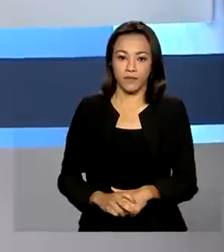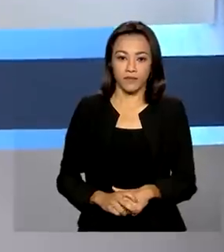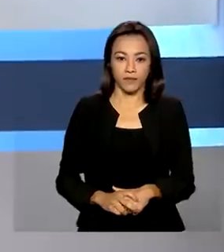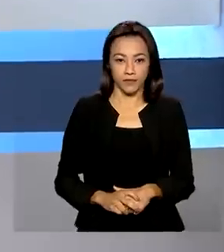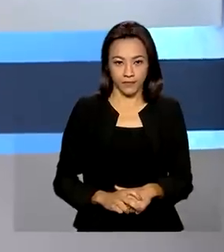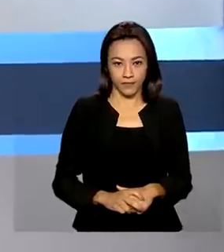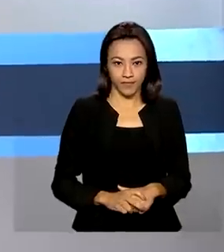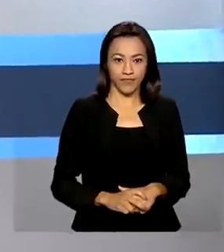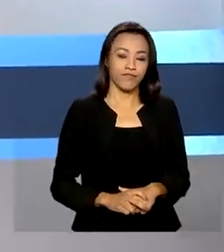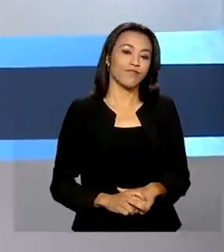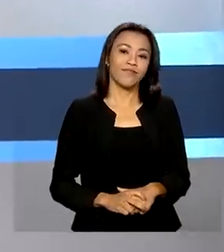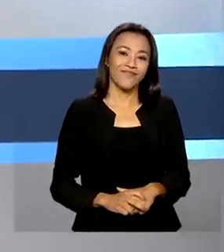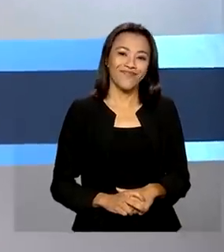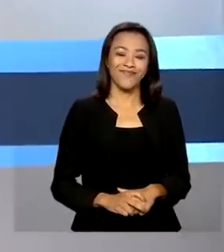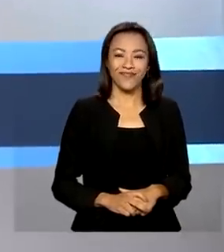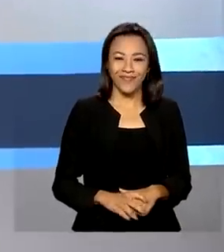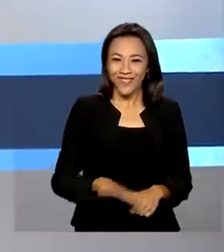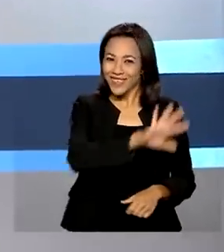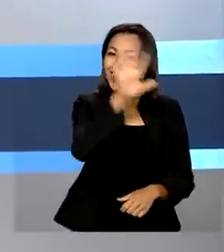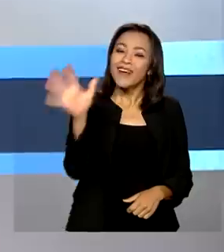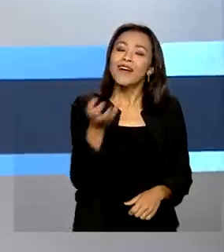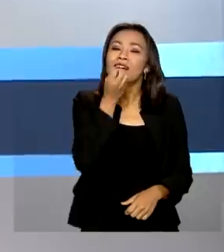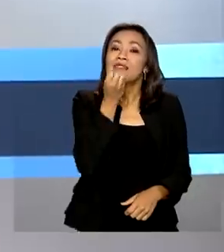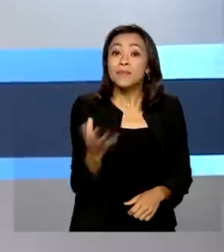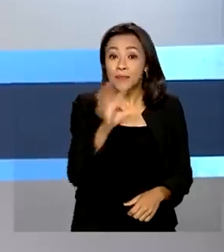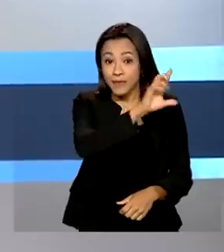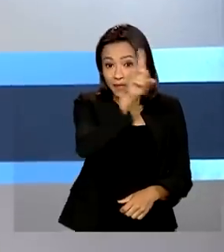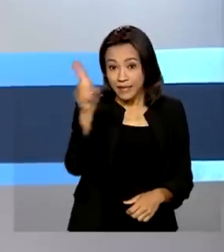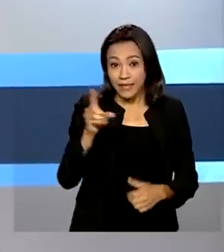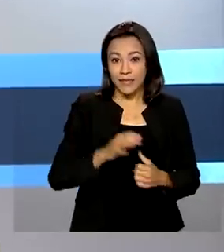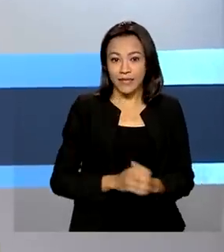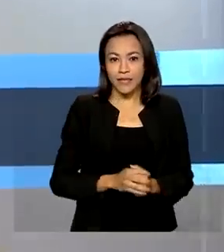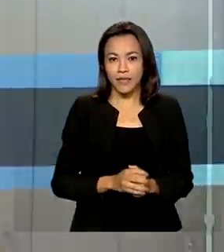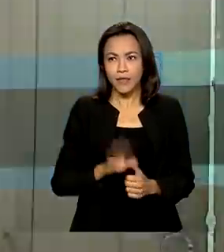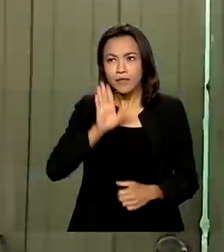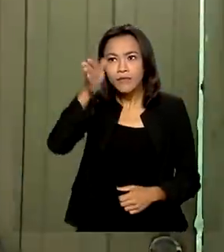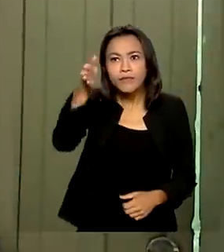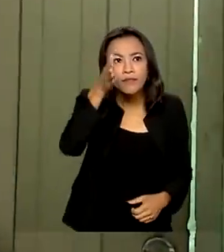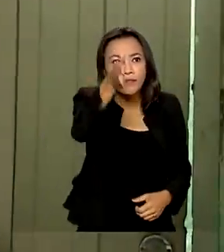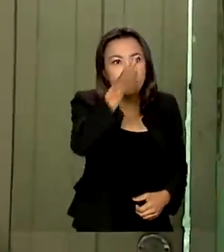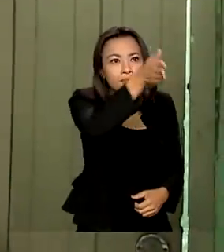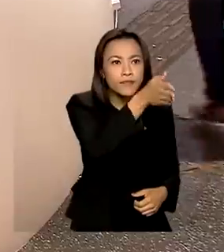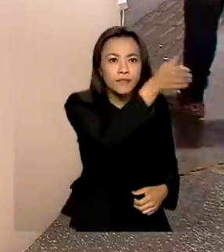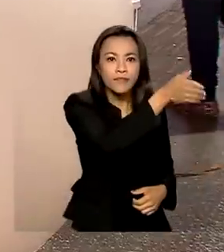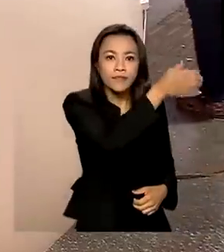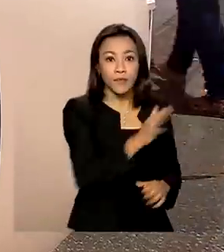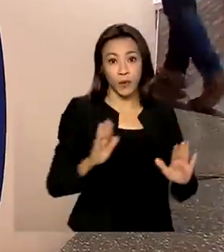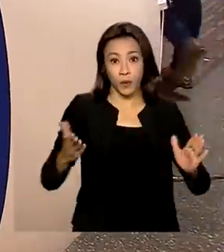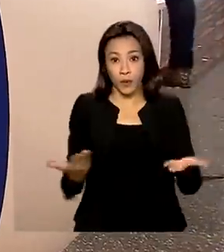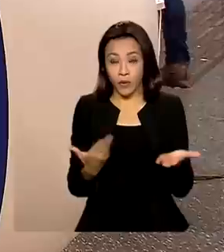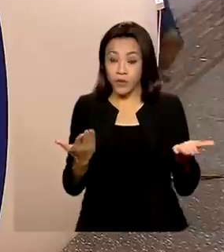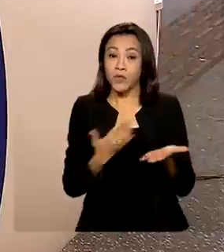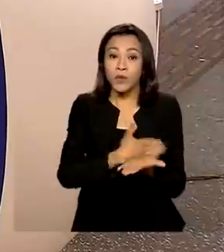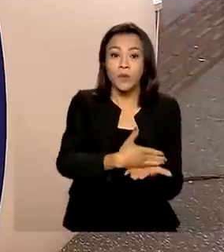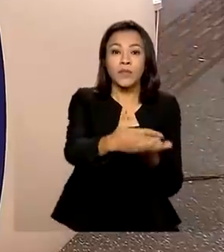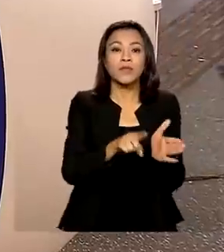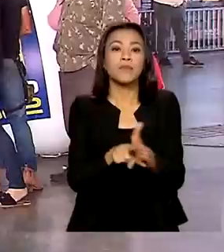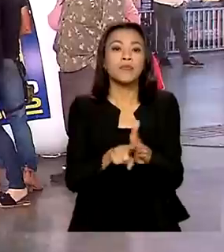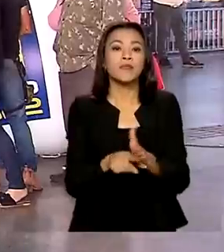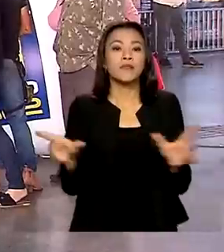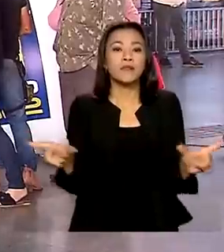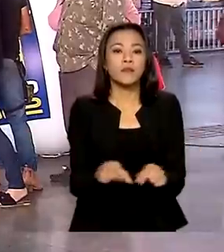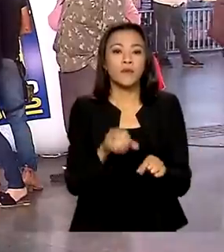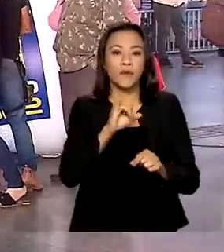o Olá bom dia de porta em porta começa hoje o senso